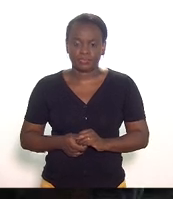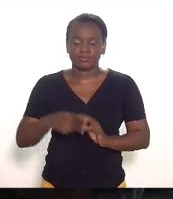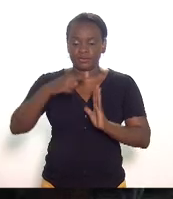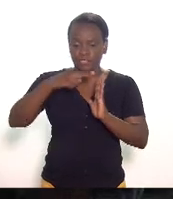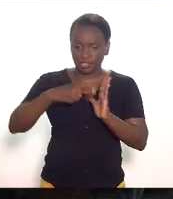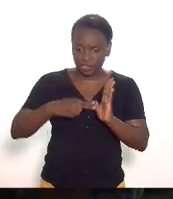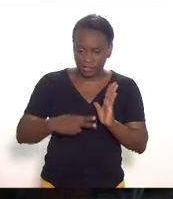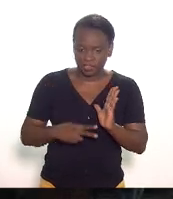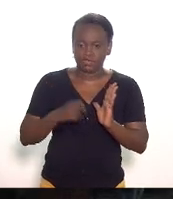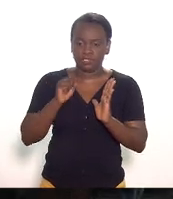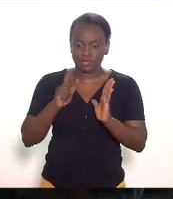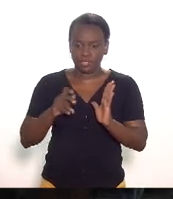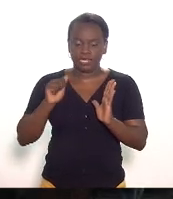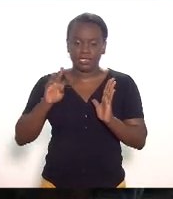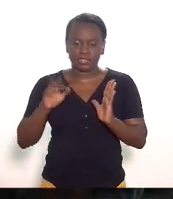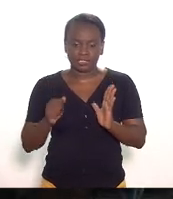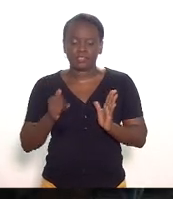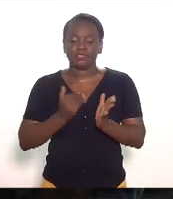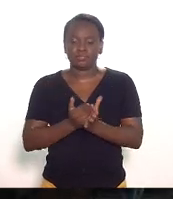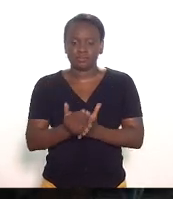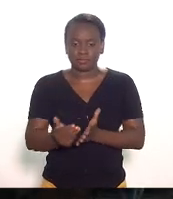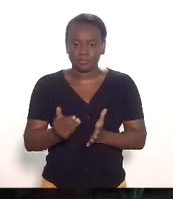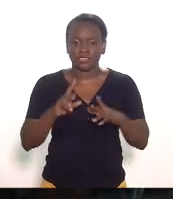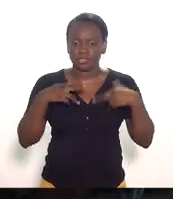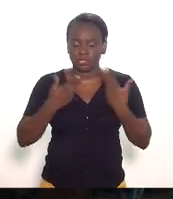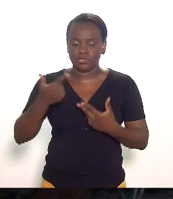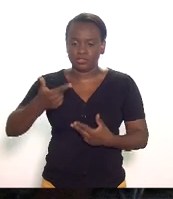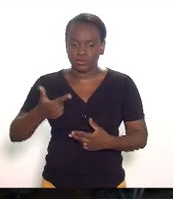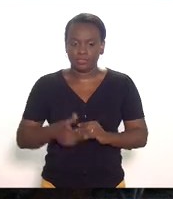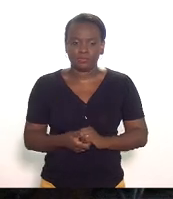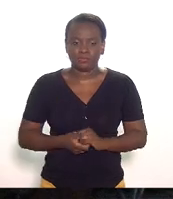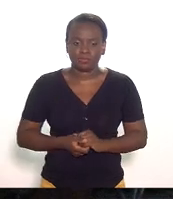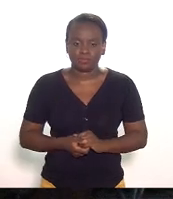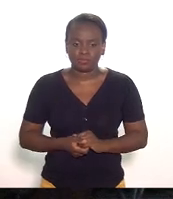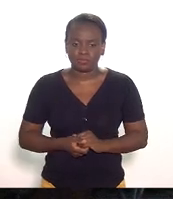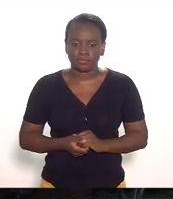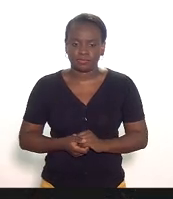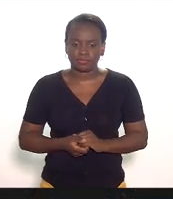Lida e aprovada a ata, passa-se à segunda sessão.